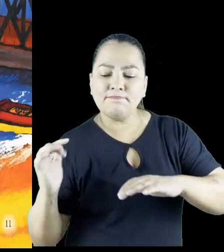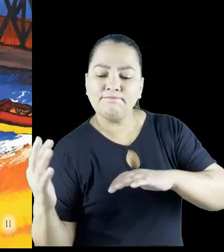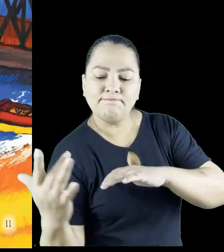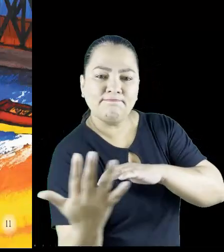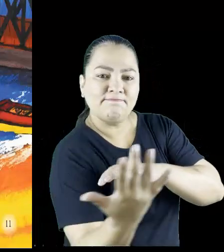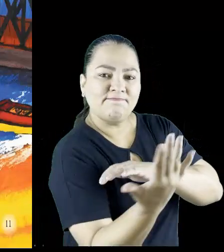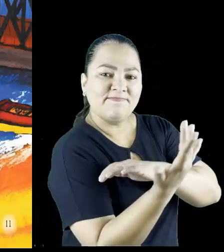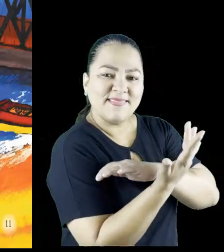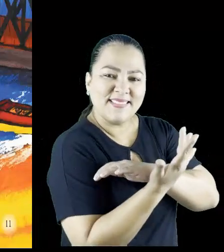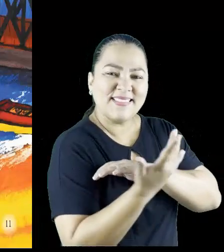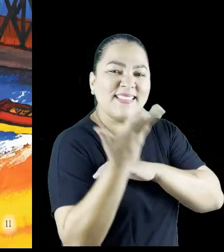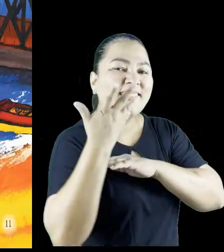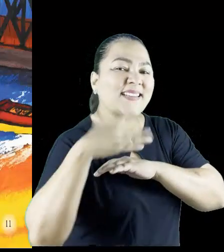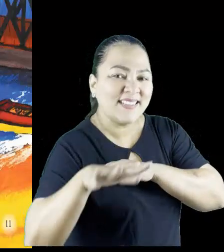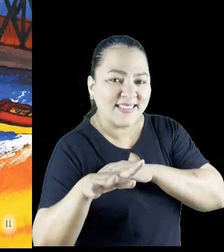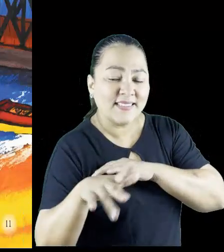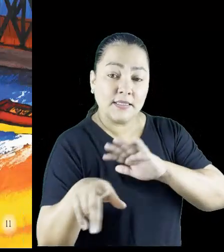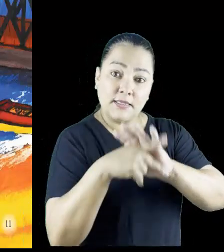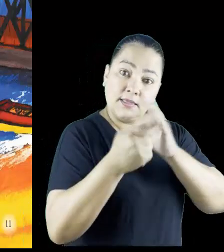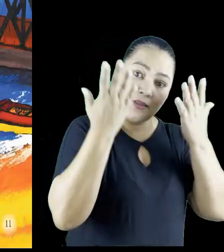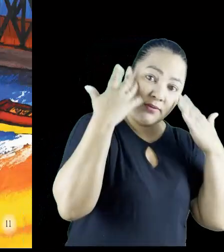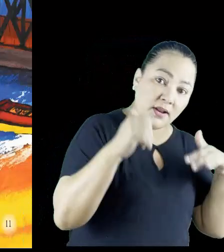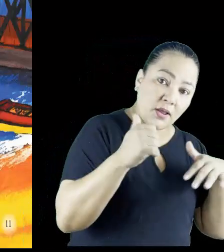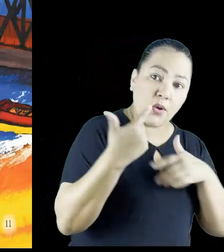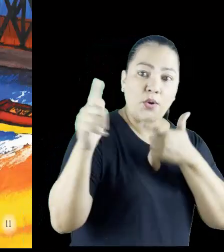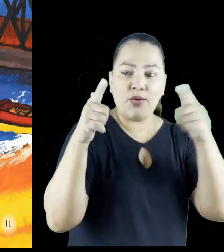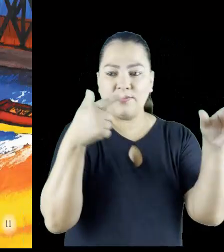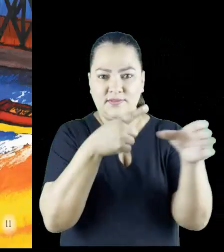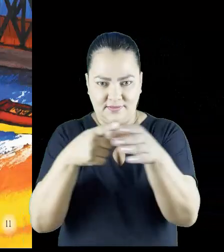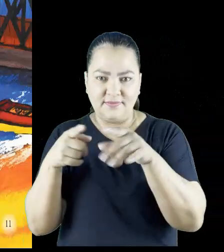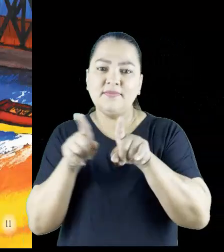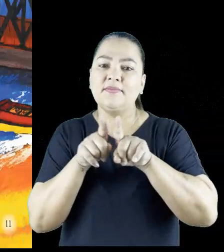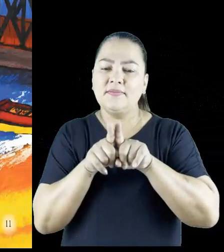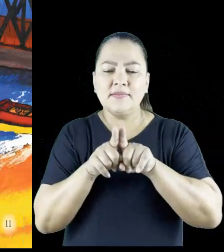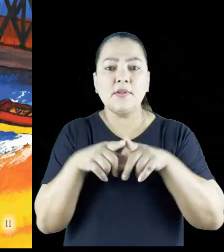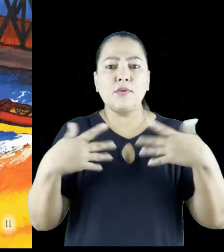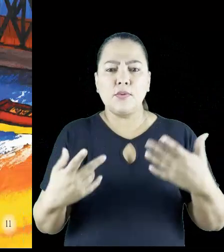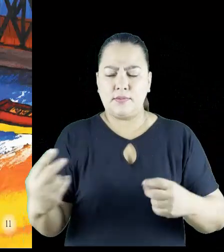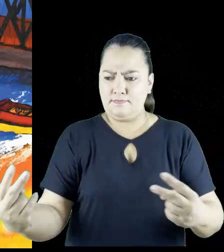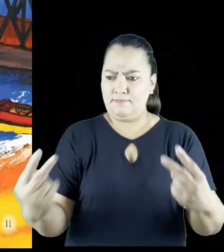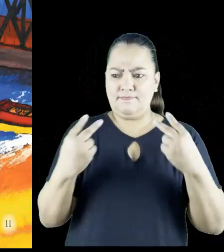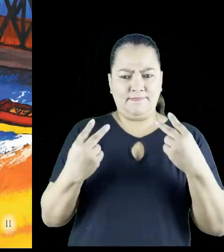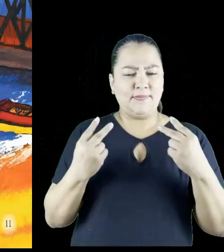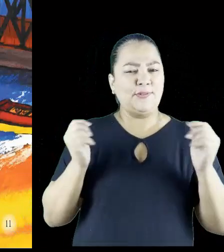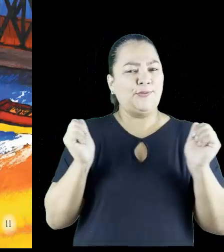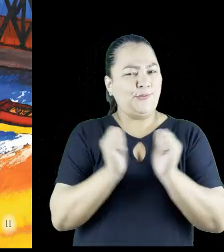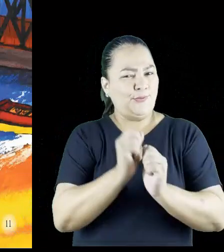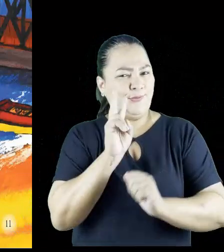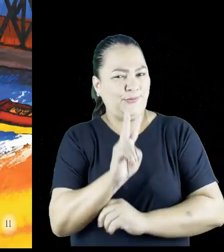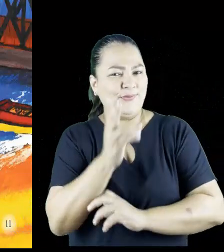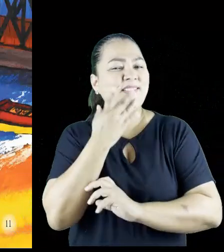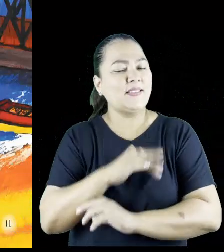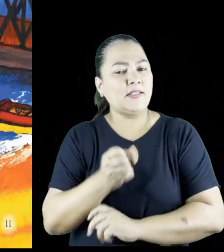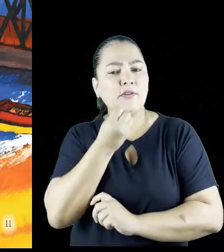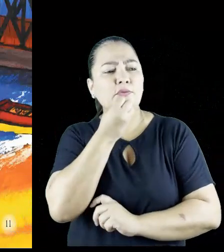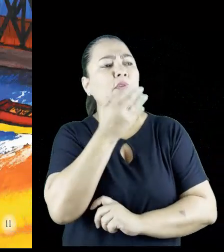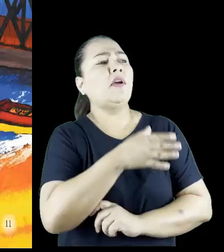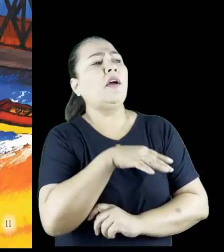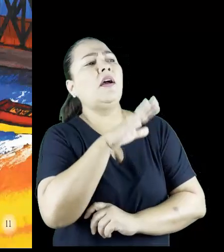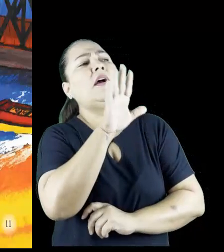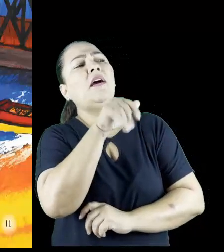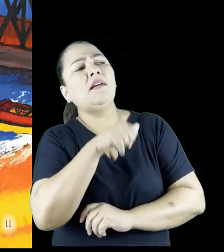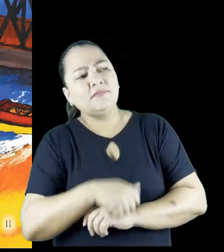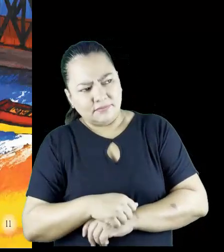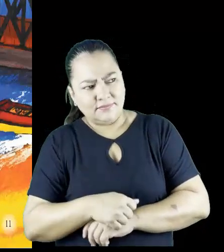praia, rodeado de crianças. Algumas nativas, outras não. Quando me viu com as duas crianças, já foi logo